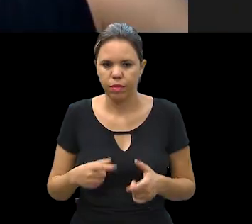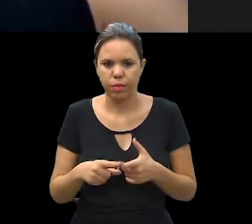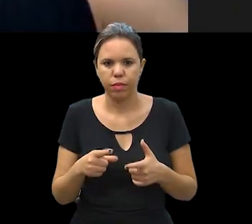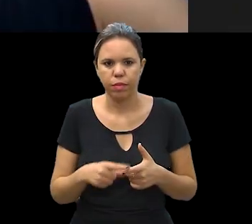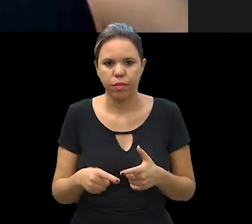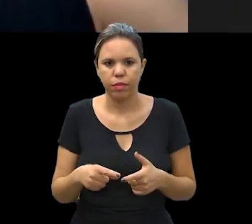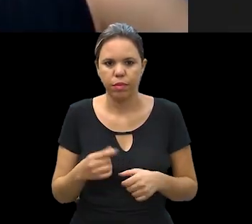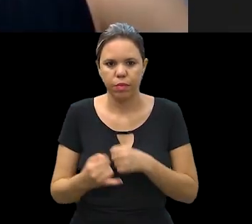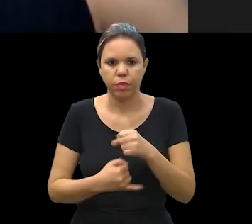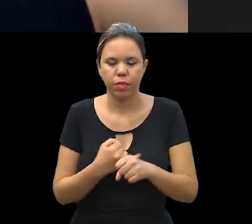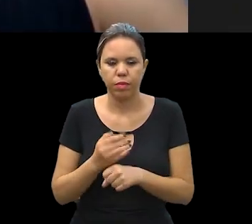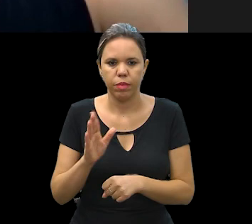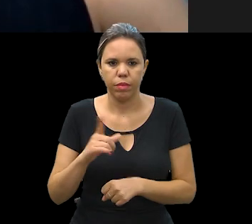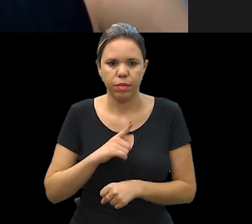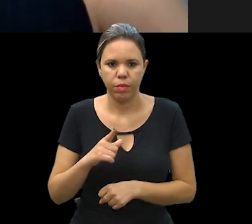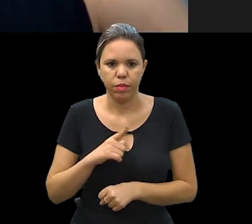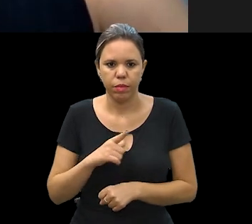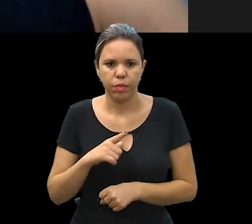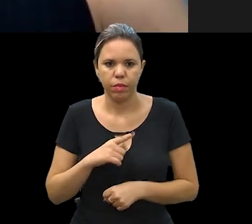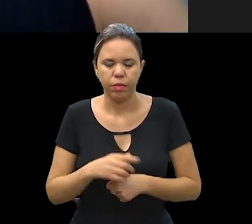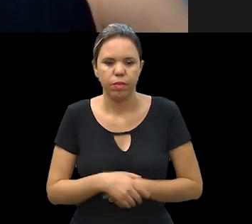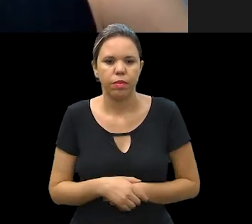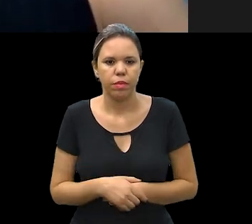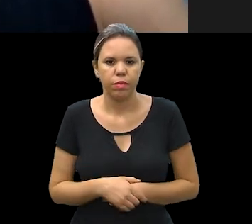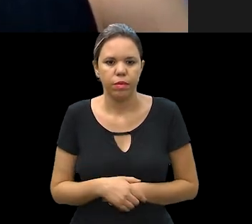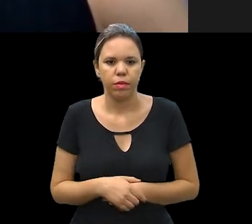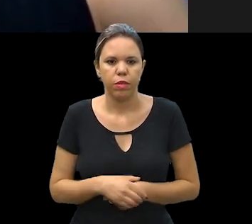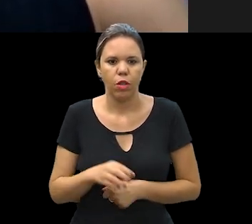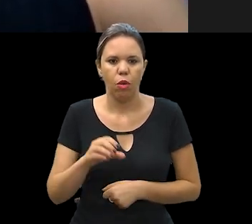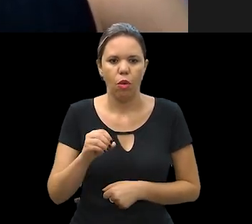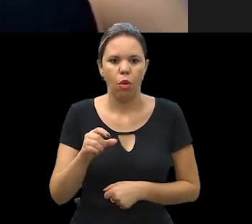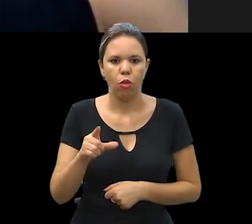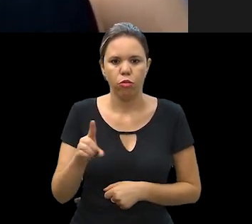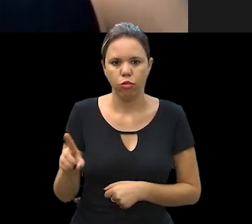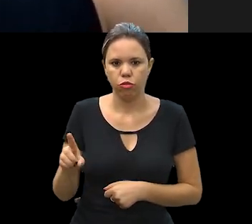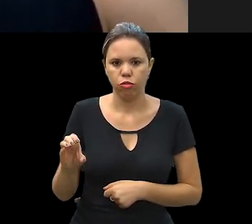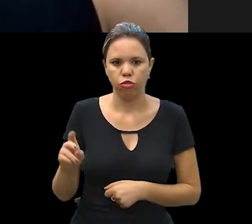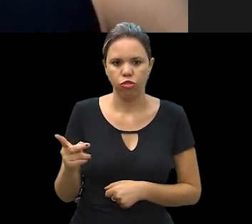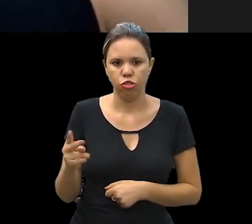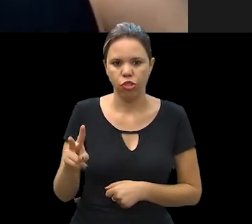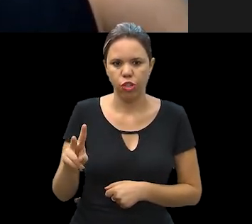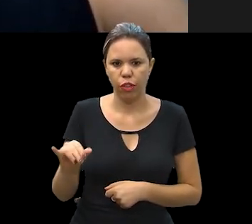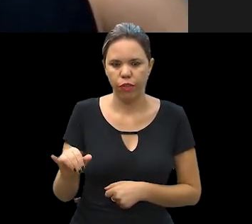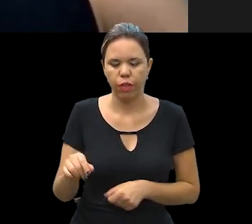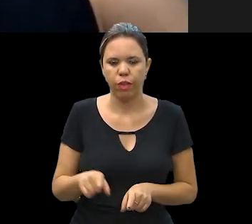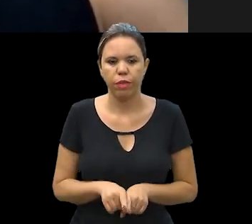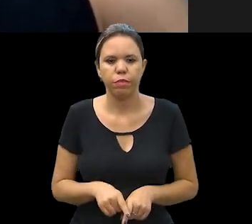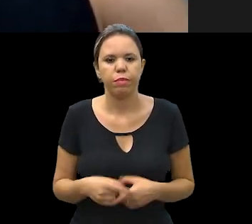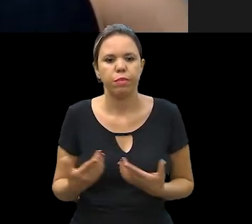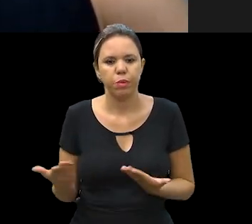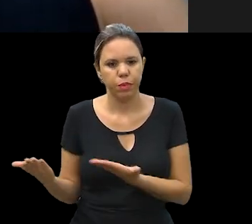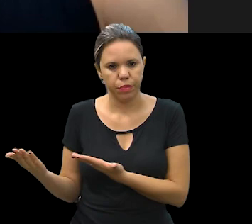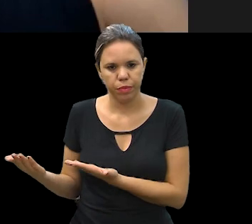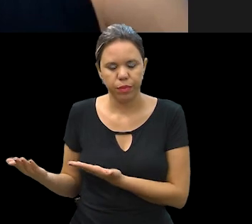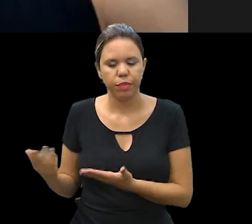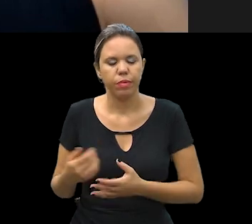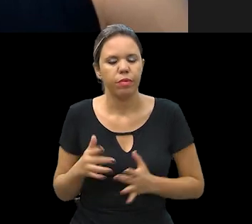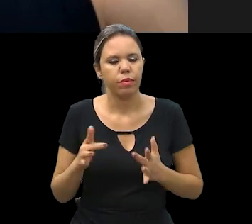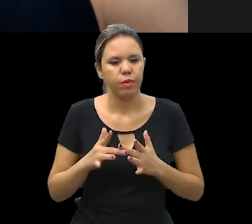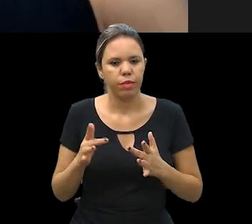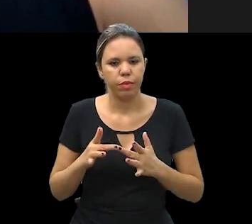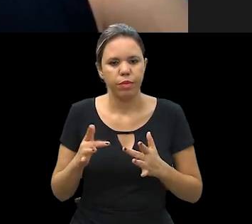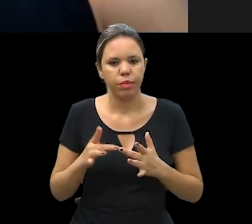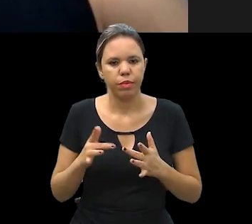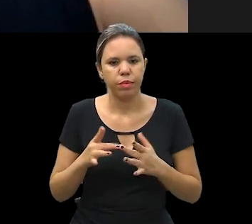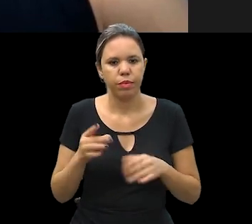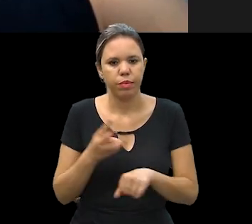Não tem problema. No nosso site já tem lá. Nosso site é o oldchevy.com.br, facinho. E lá tem todos os